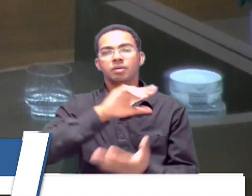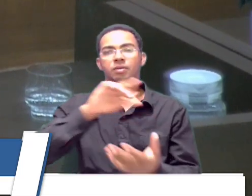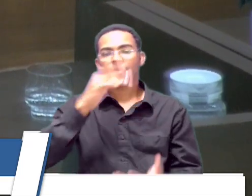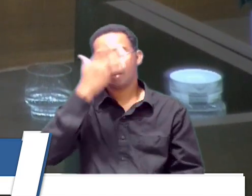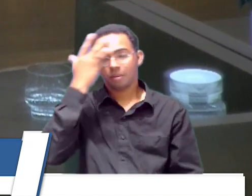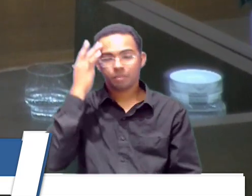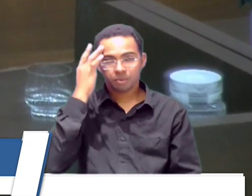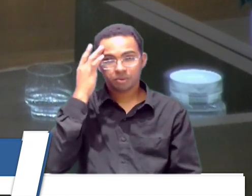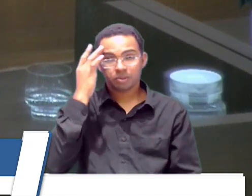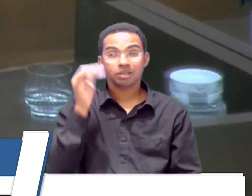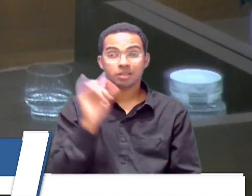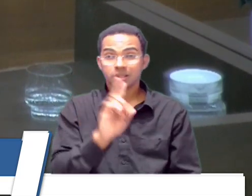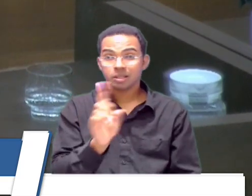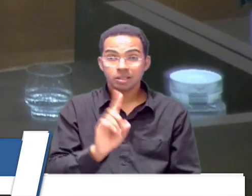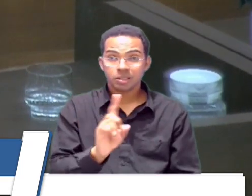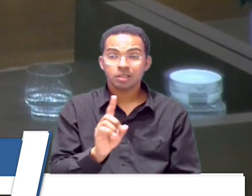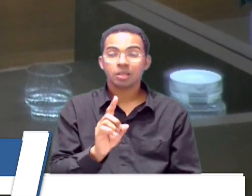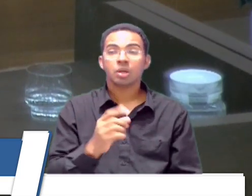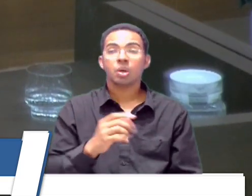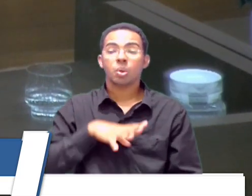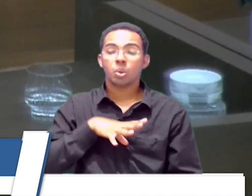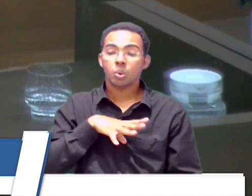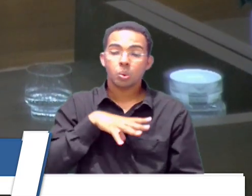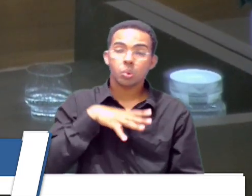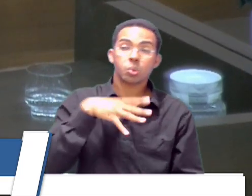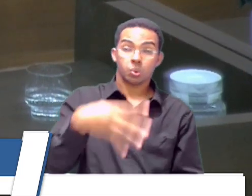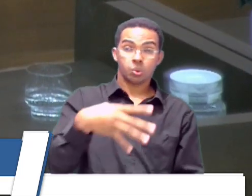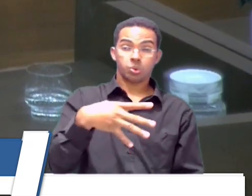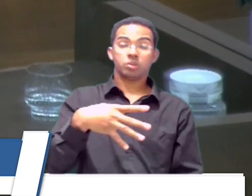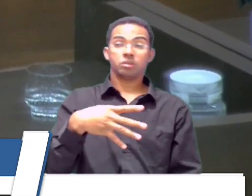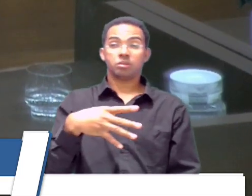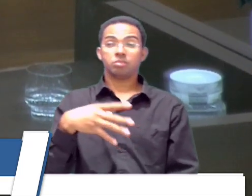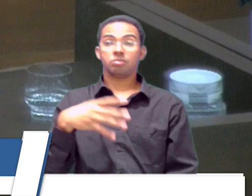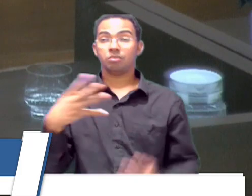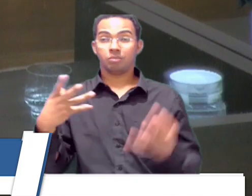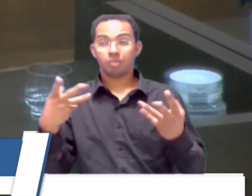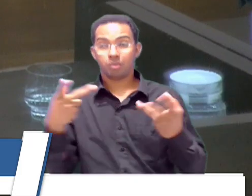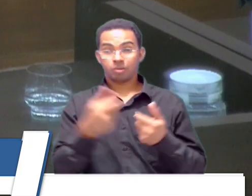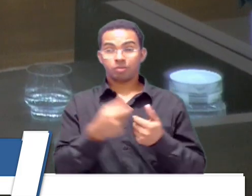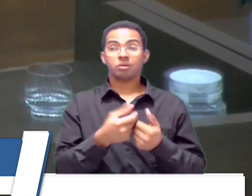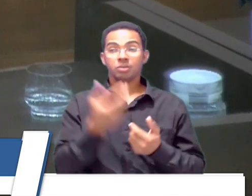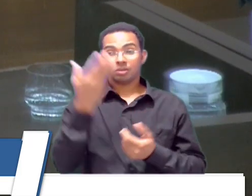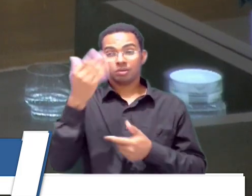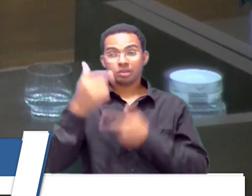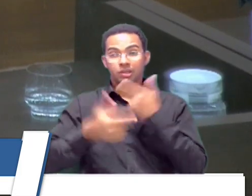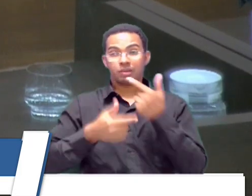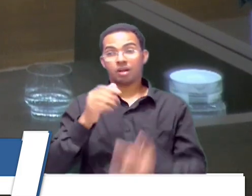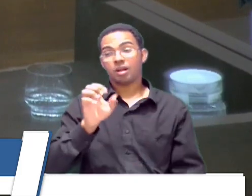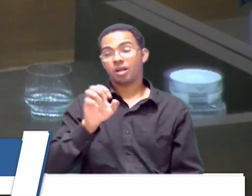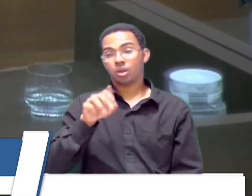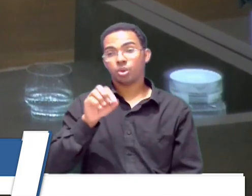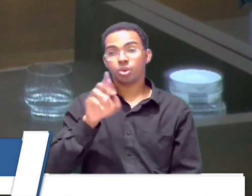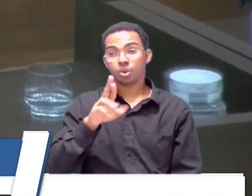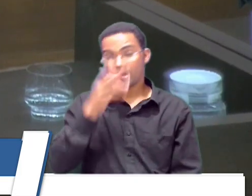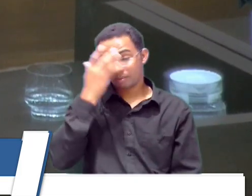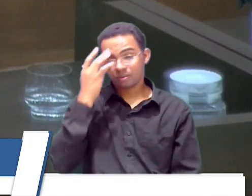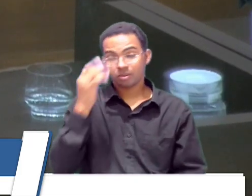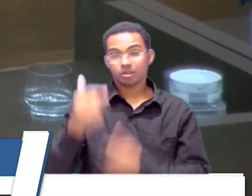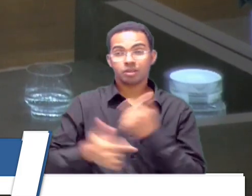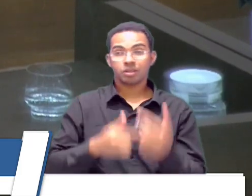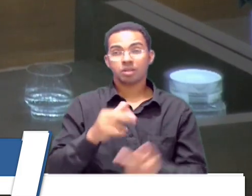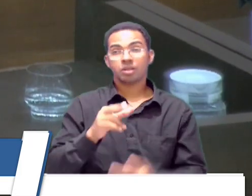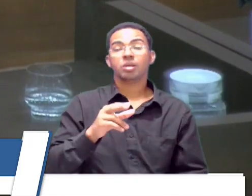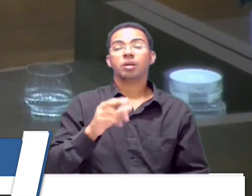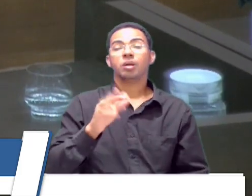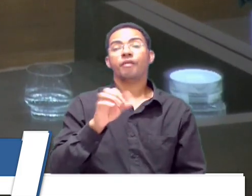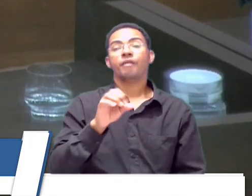que se não fosse pela coragem e pelo brilhantismo do Enor, e de todo mundo que trabalha com a Flor da Vida, e